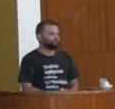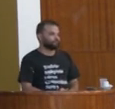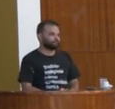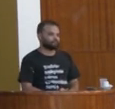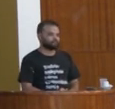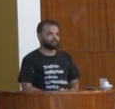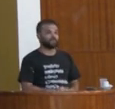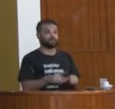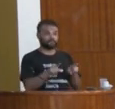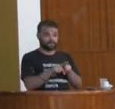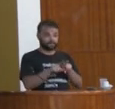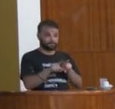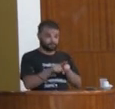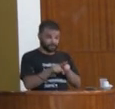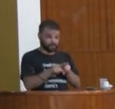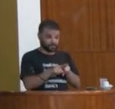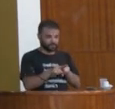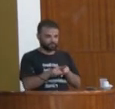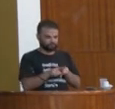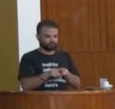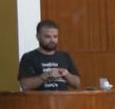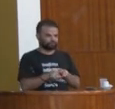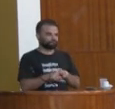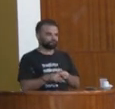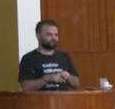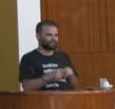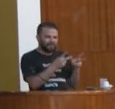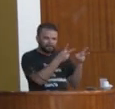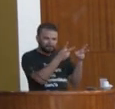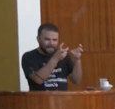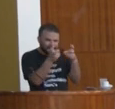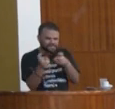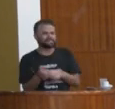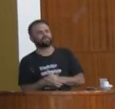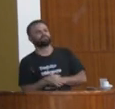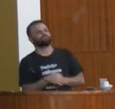Outra coisa que é muito falada é